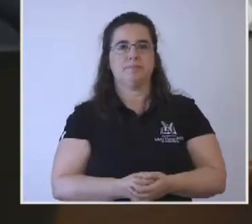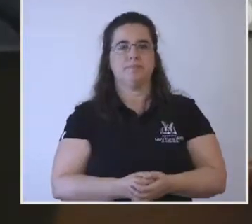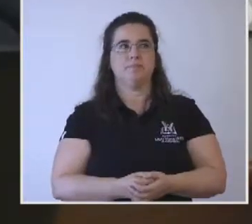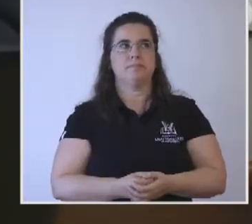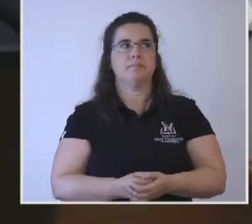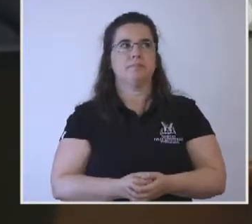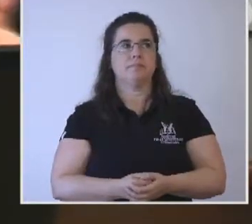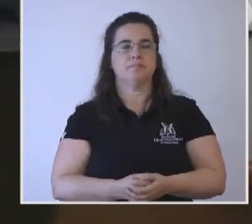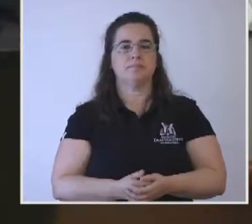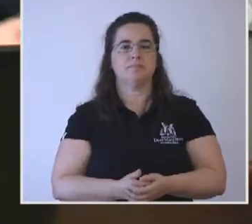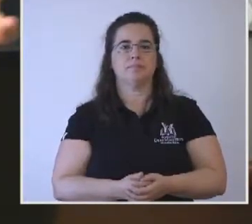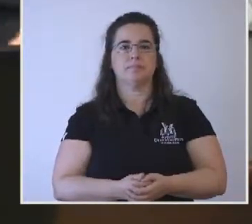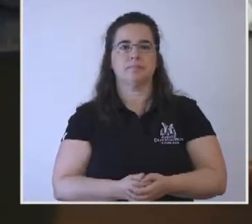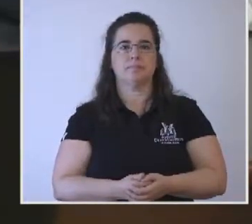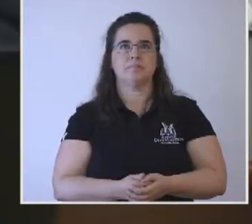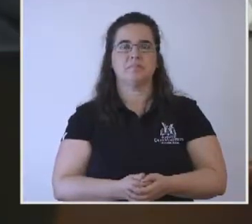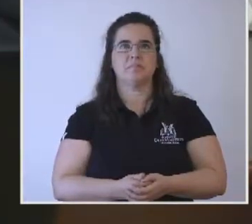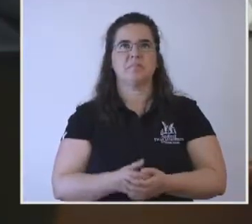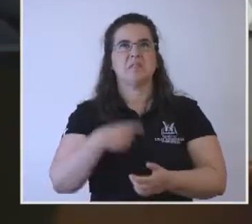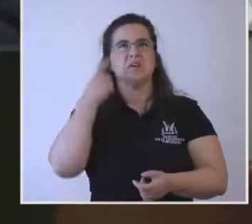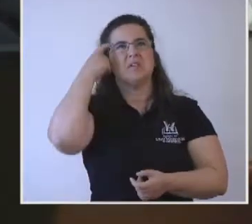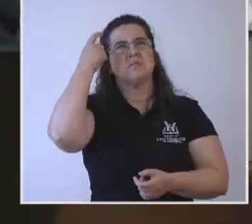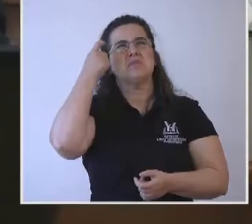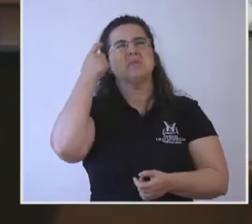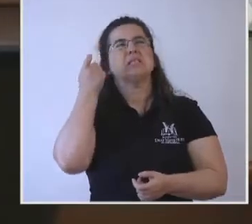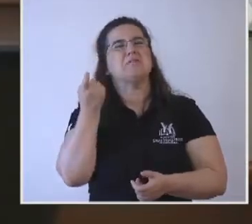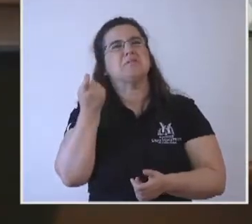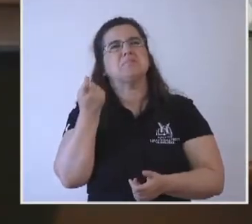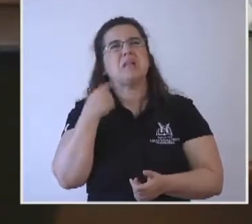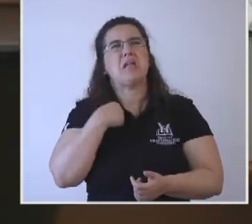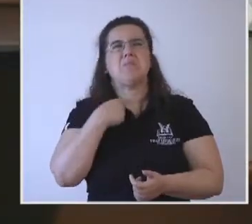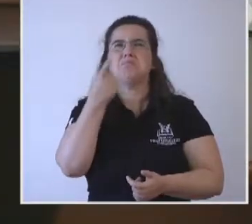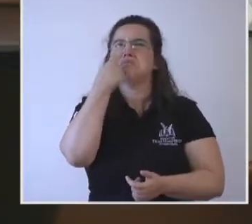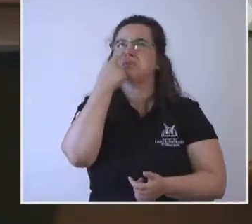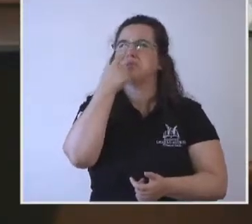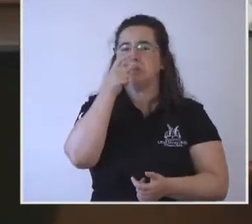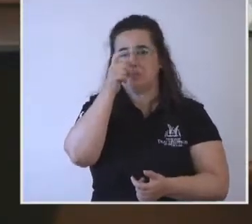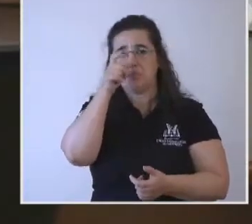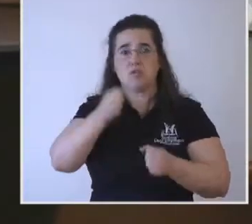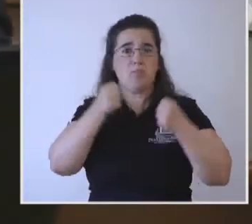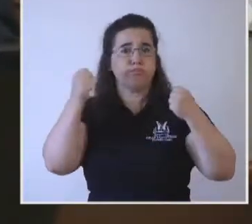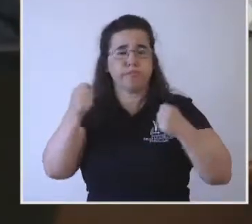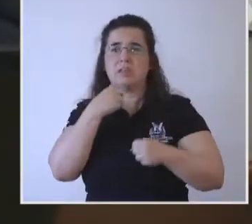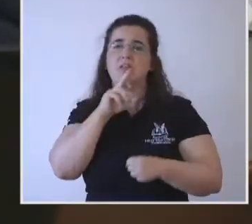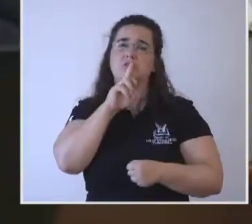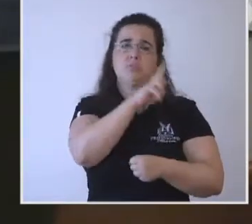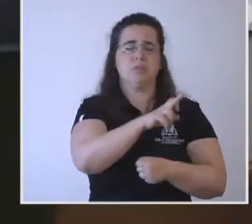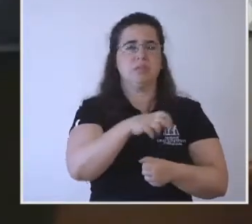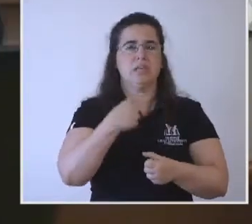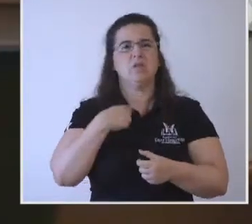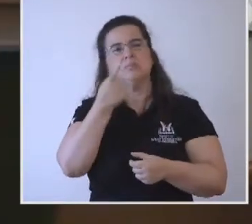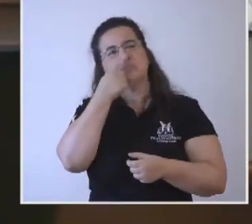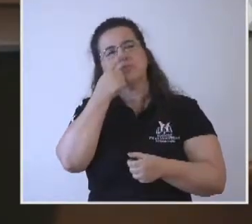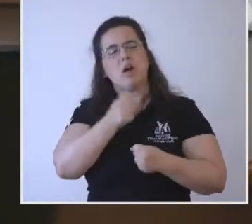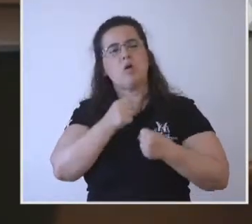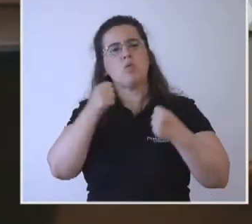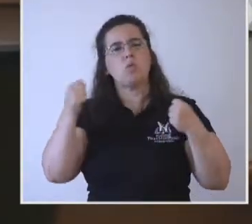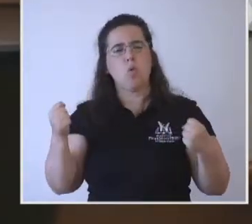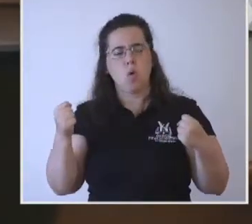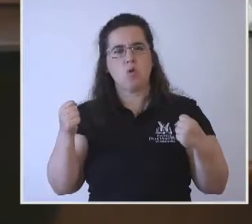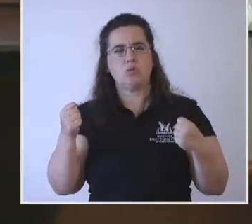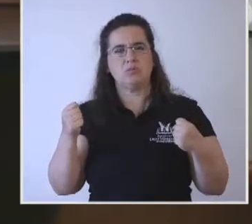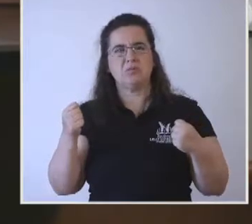As pessoas dizem assim, não compensa viver mais 2 anos, eu prefiro ser gordo do que ser magro. Não se esqueçam que estamos a falar